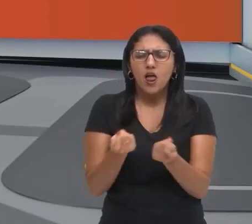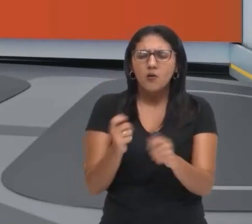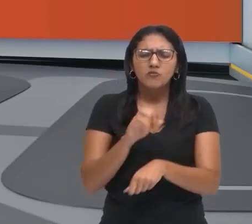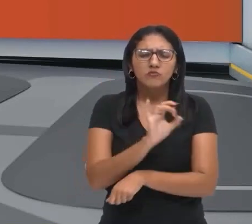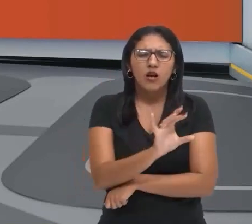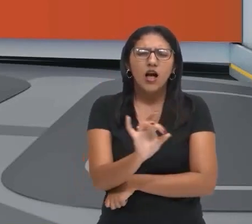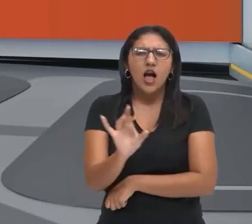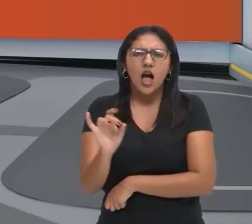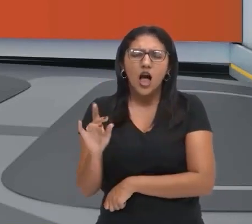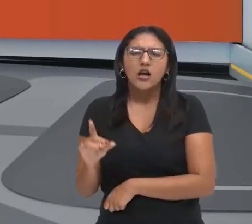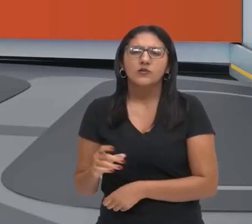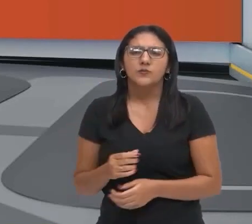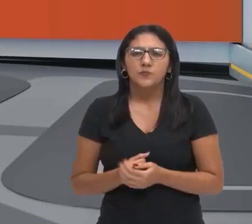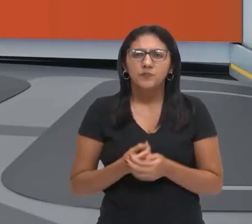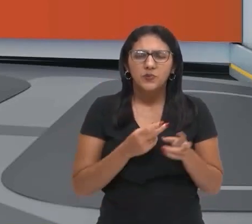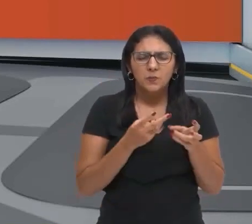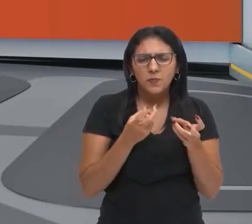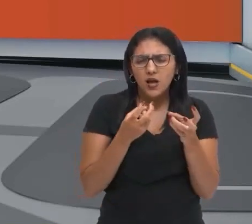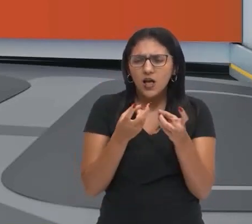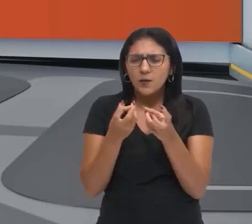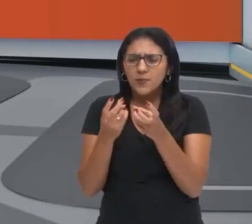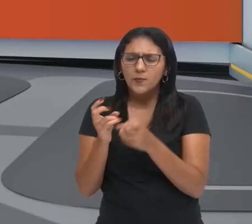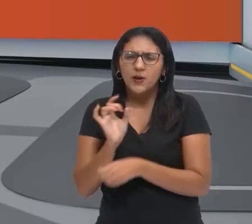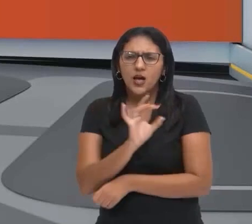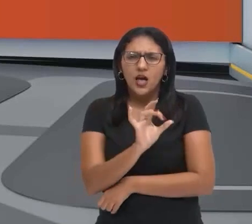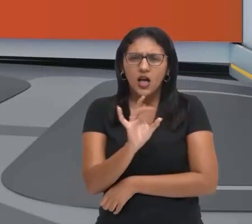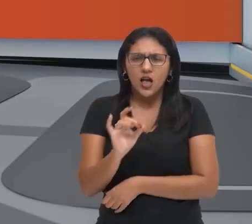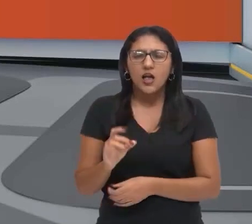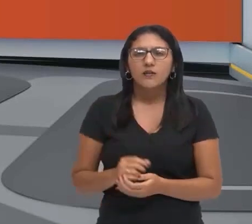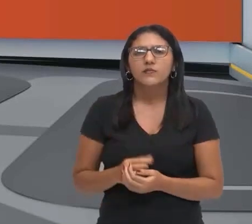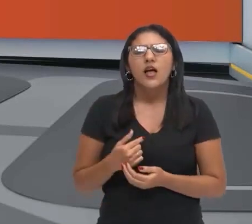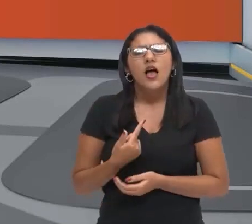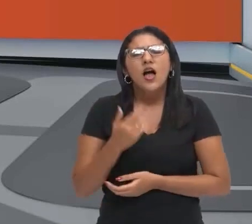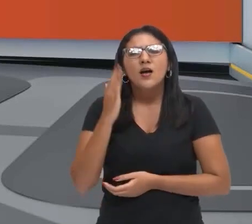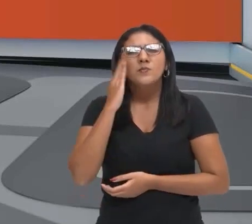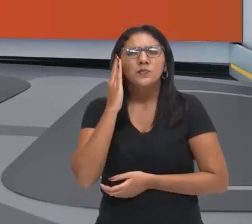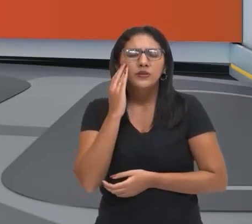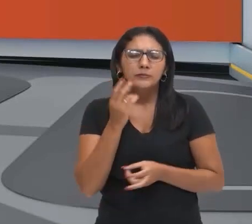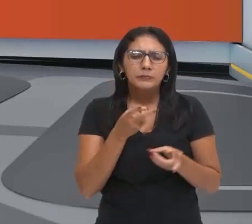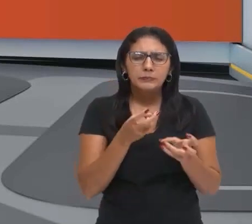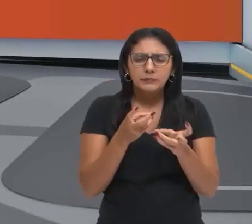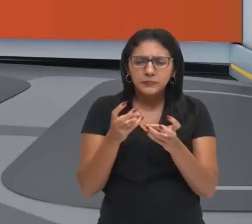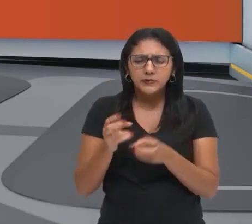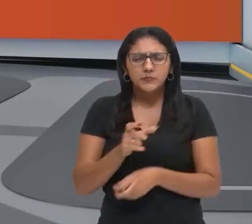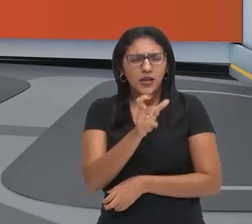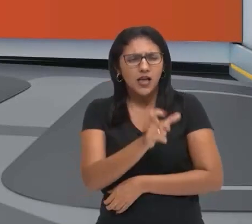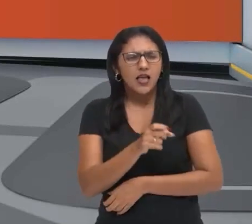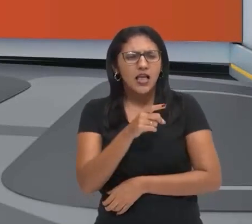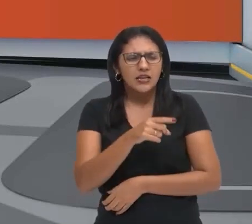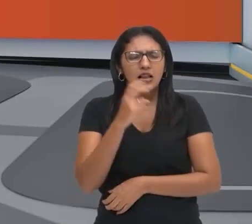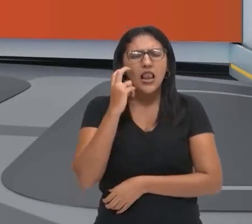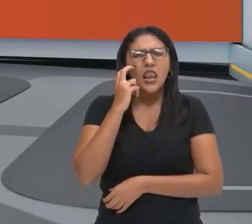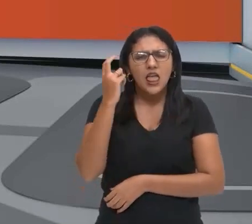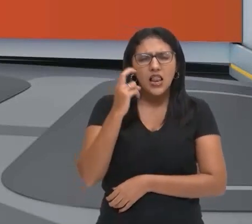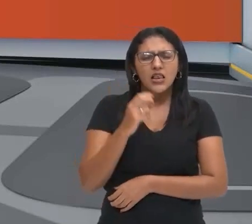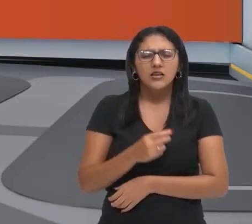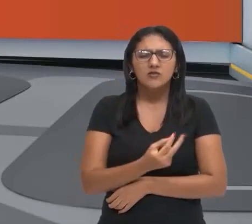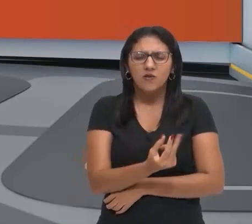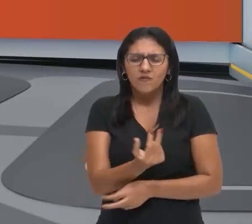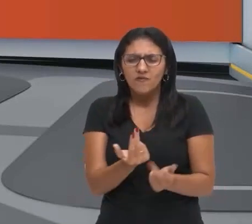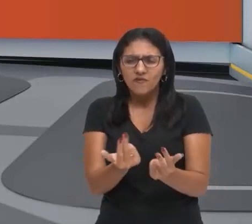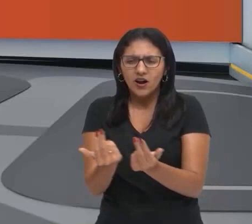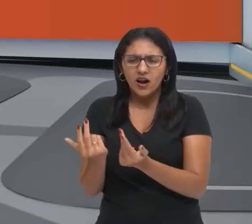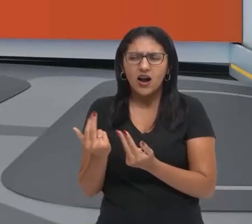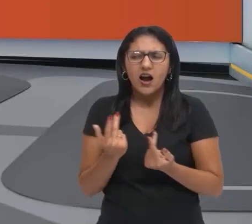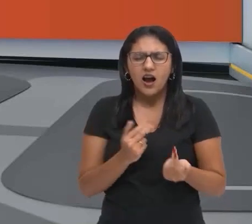aluno. Tá? Observando, percebendo. Nós sabemos que tem um aluno que nós chamamos de inteligências múltiplas. Um